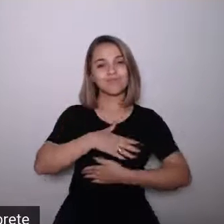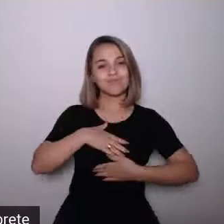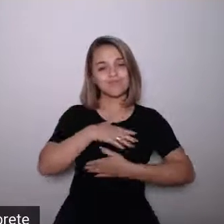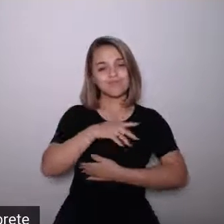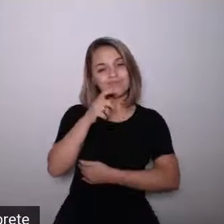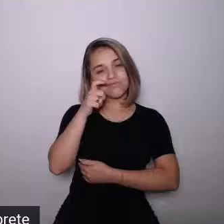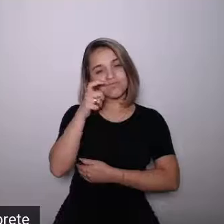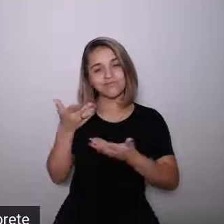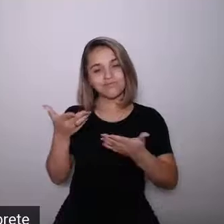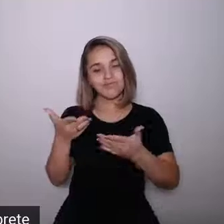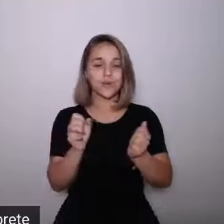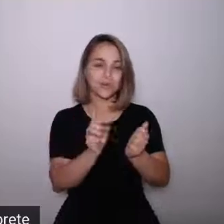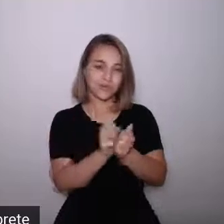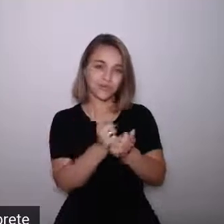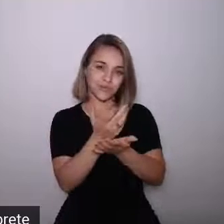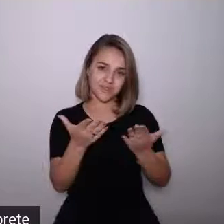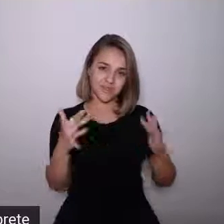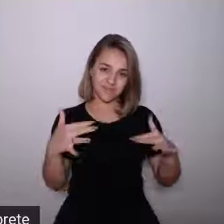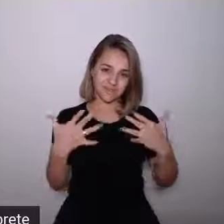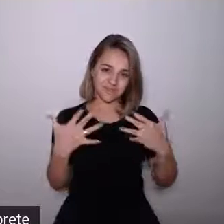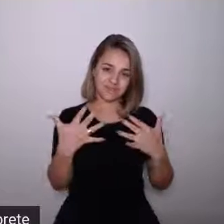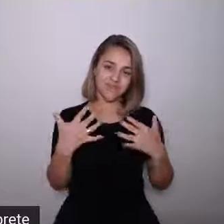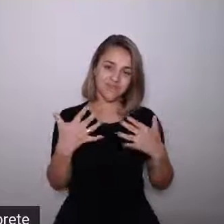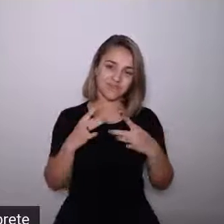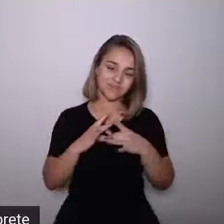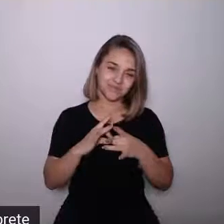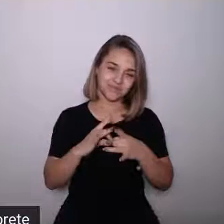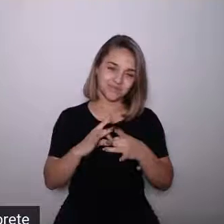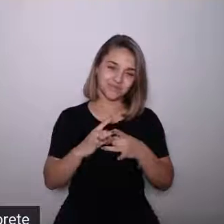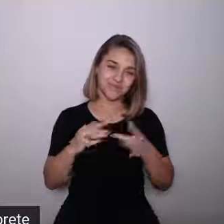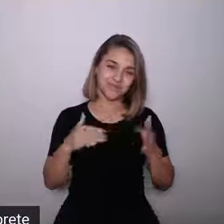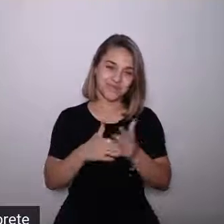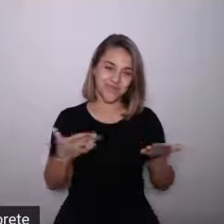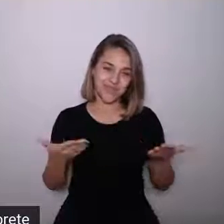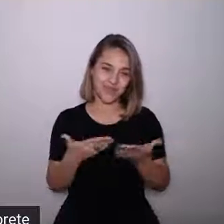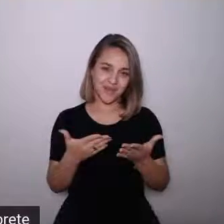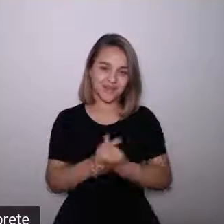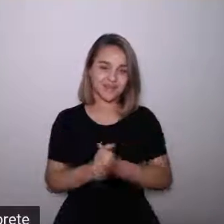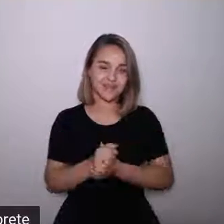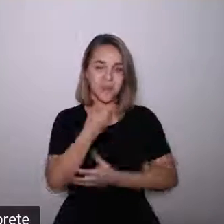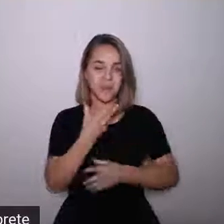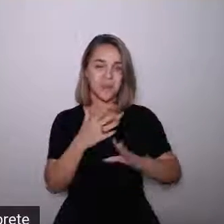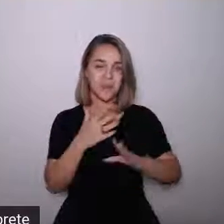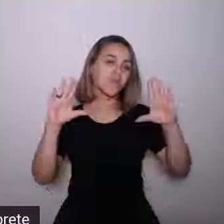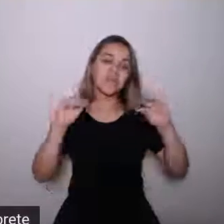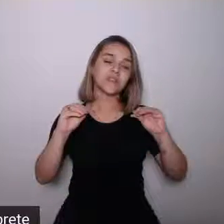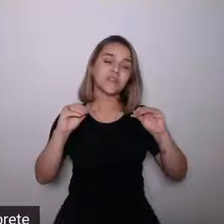ficaram conosco até o momento. Boa noite, pessoal. Obrigada.